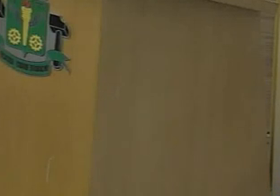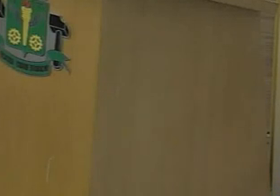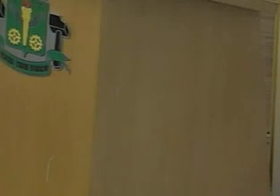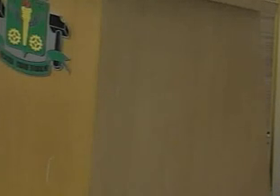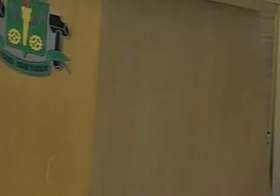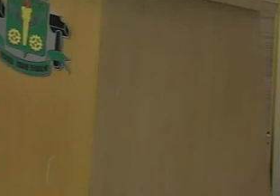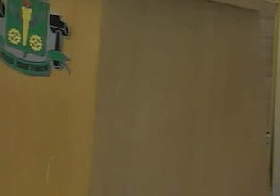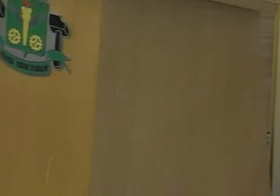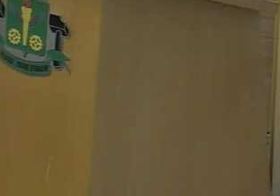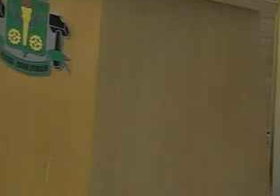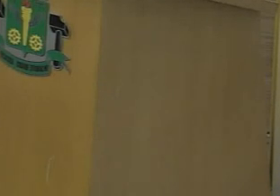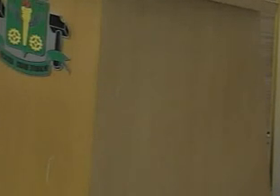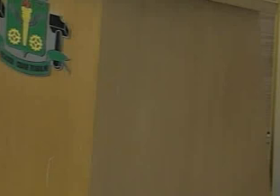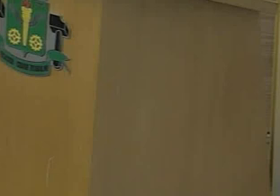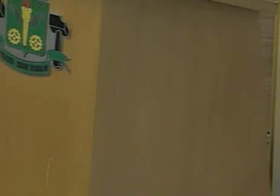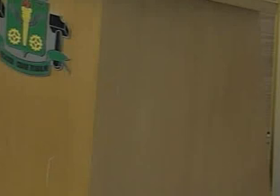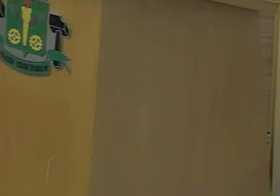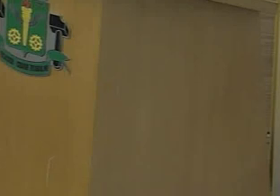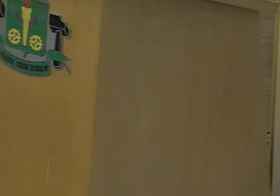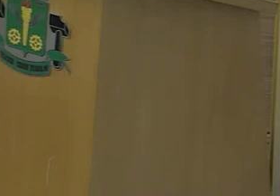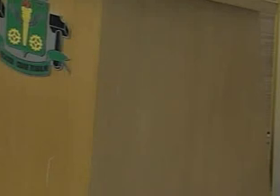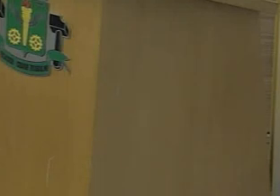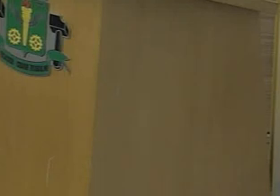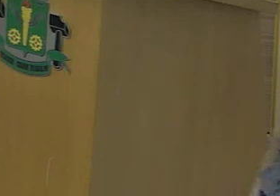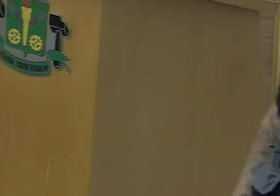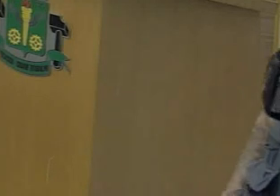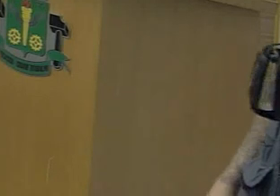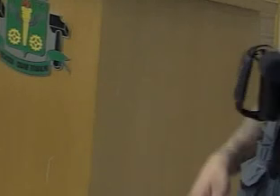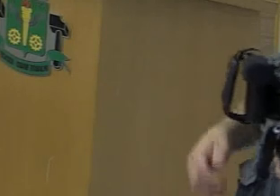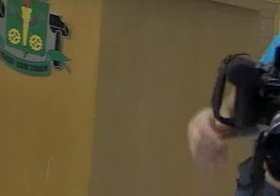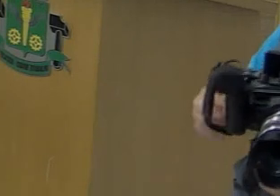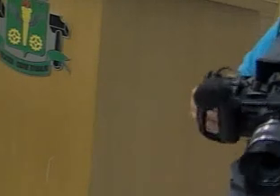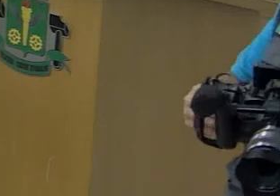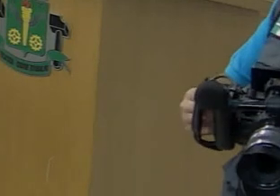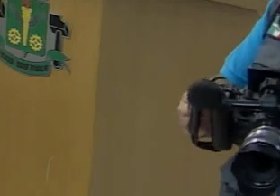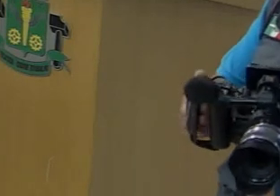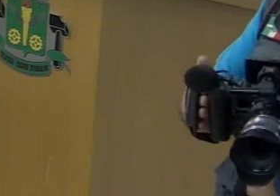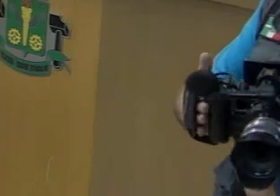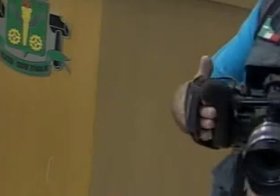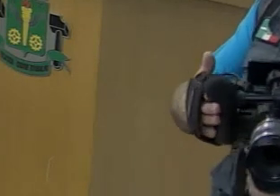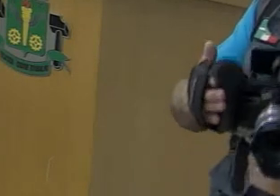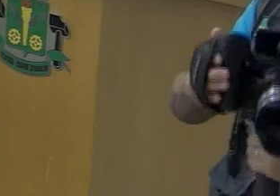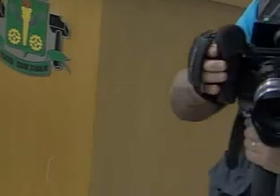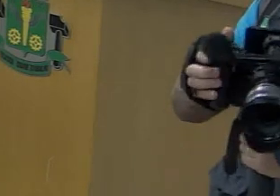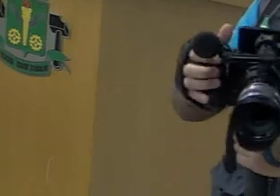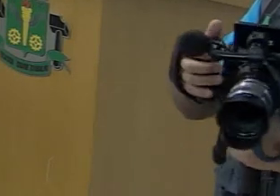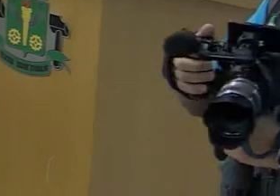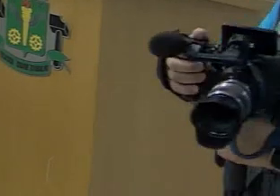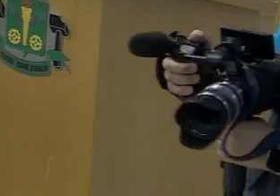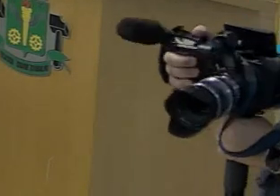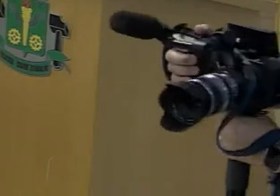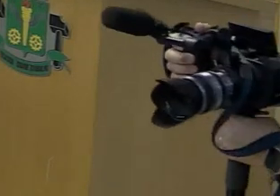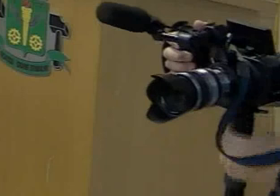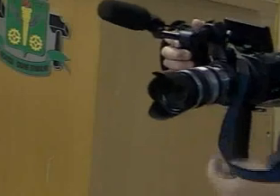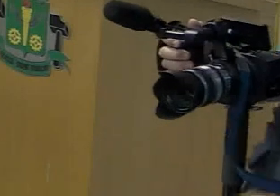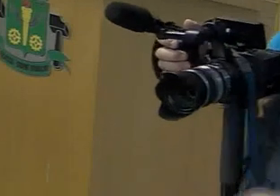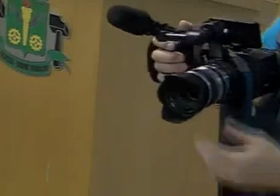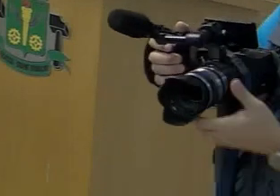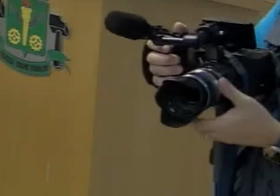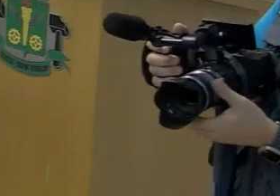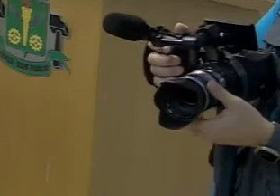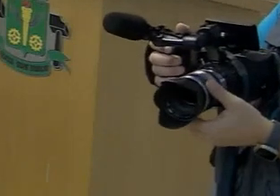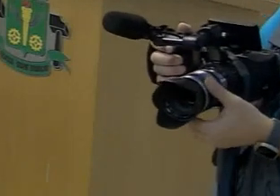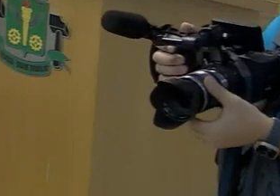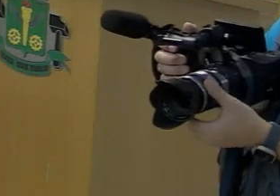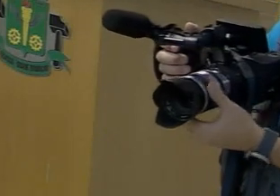Ofício número 21 de 2024, assunto, atestado vereador Ralph Silva.